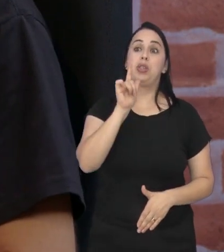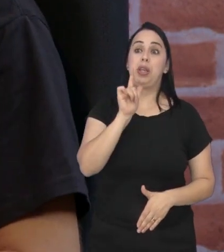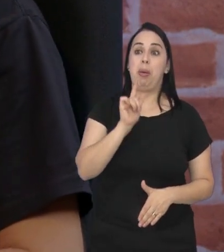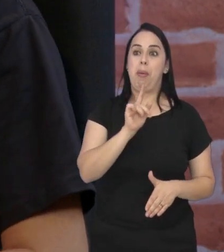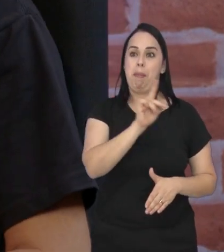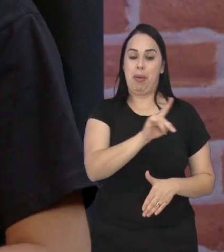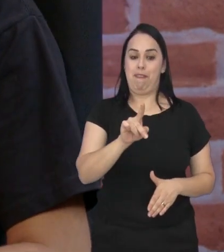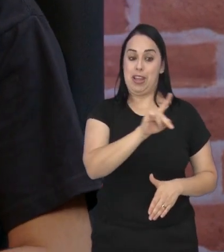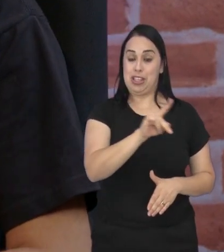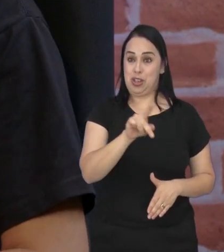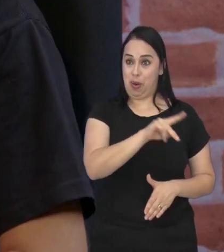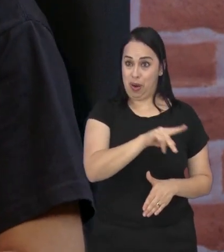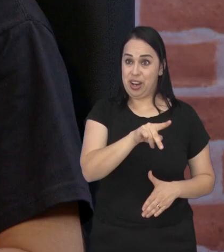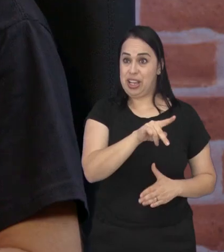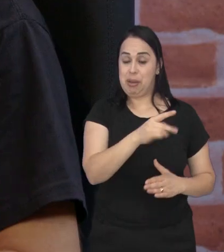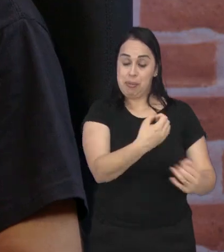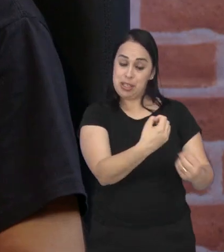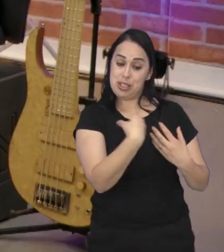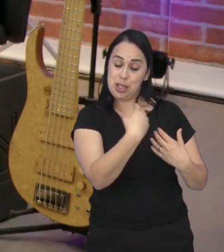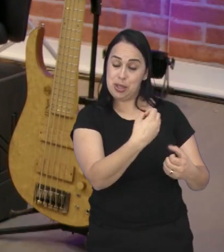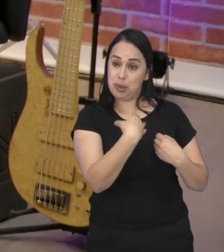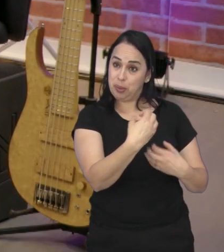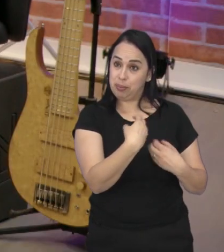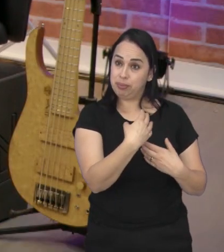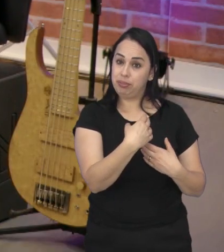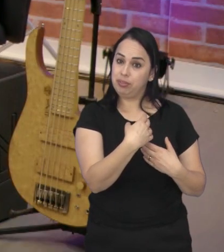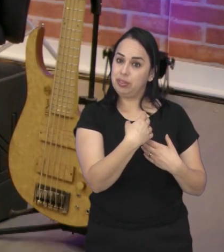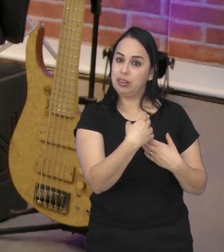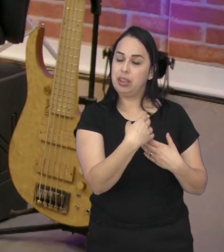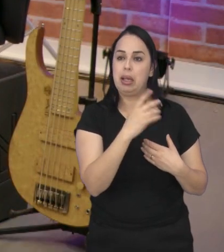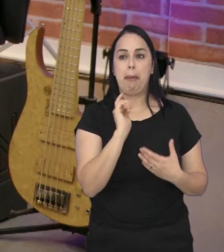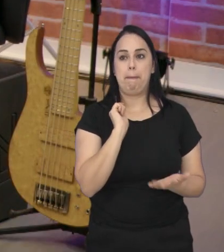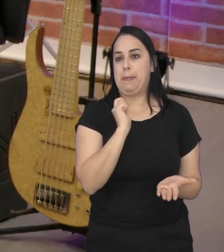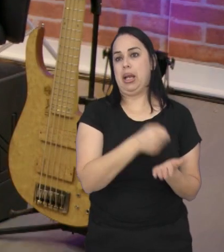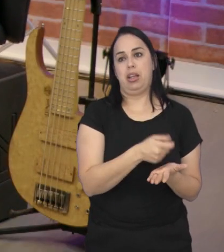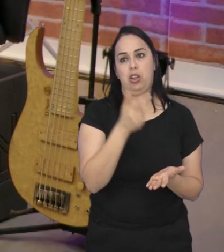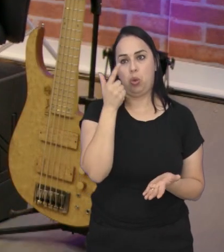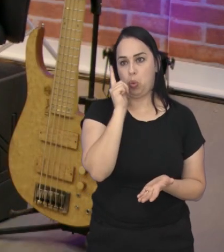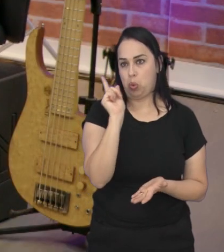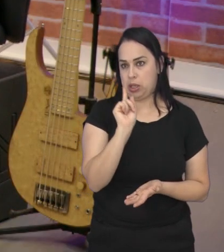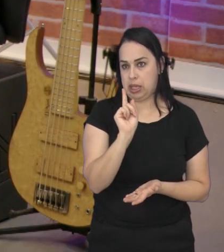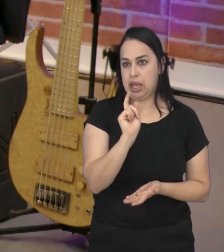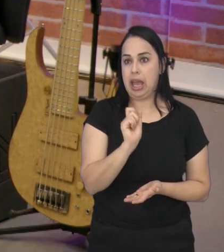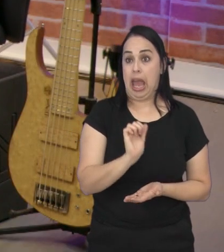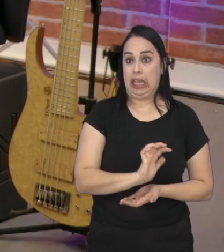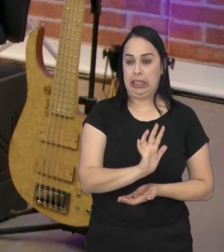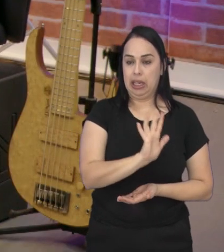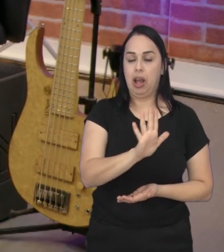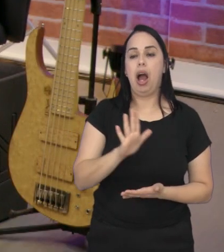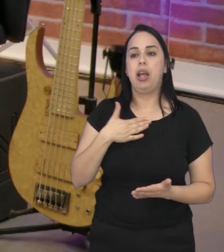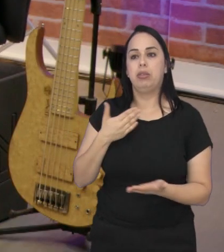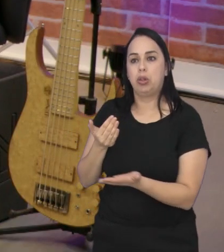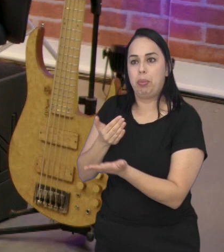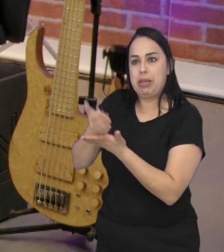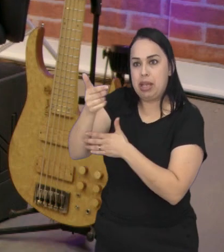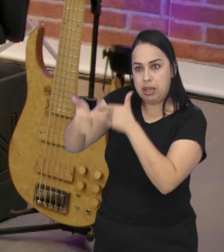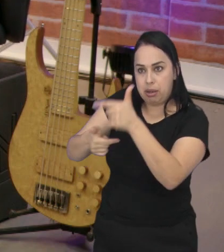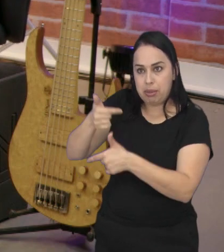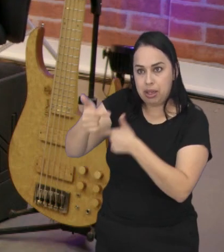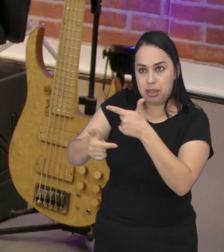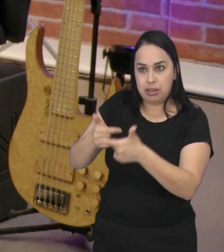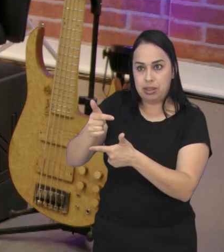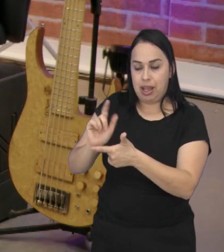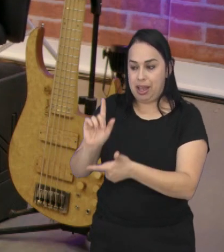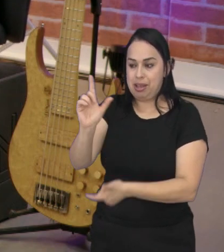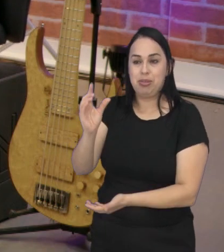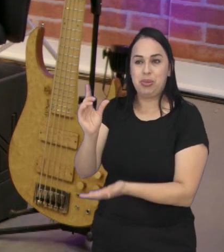professor dentro da igreja. De baixo mesmo. De baixo. Aí já não conseguia pagar, né? Porque eram mais caras as aulas. Aí comecei a trabalhar.